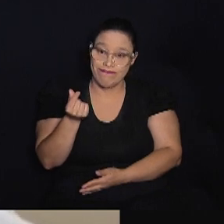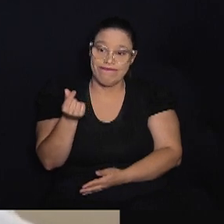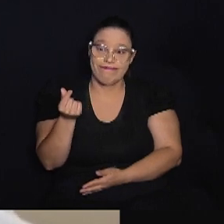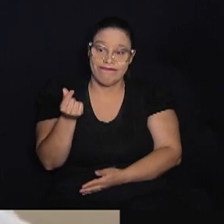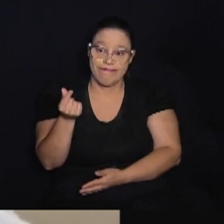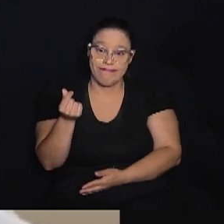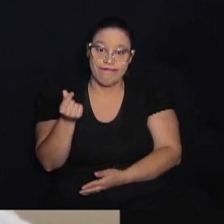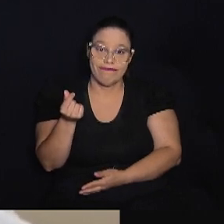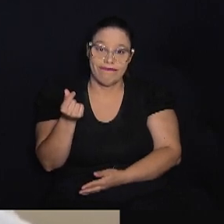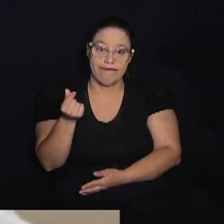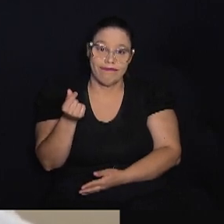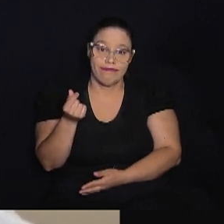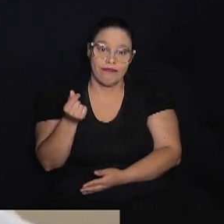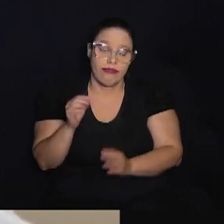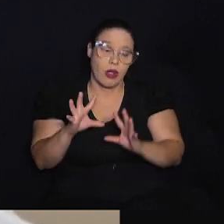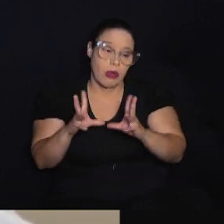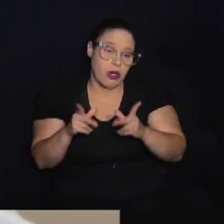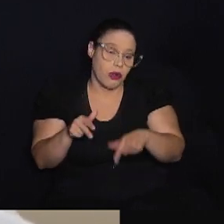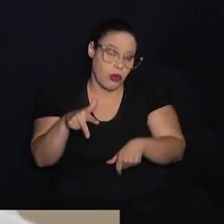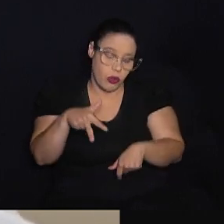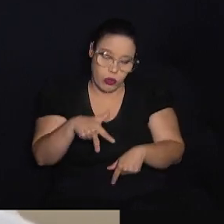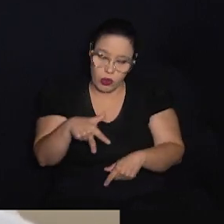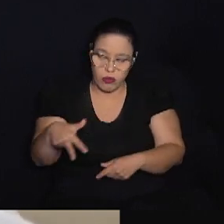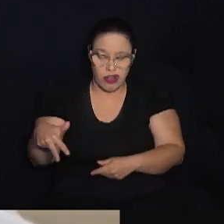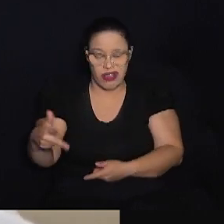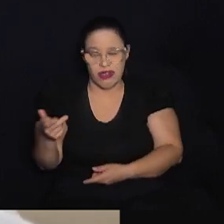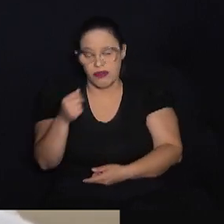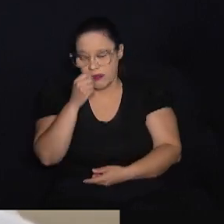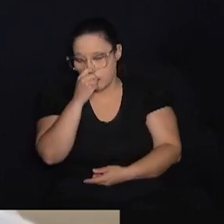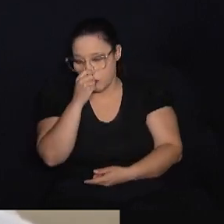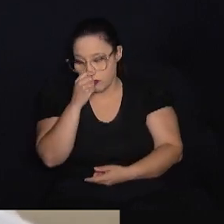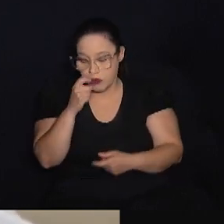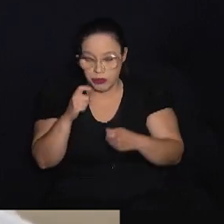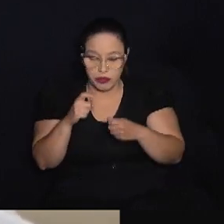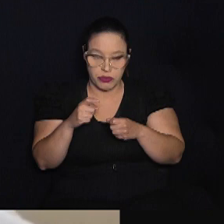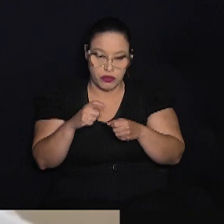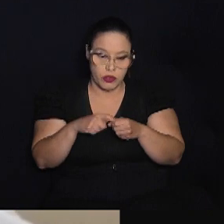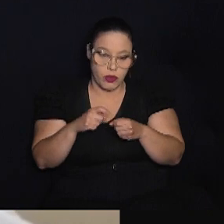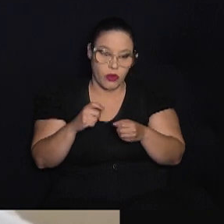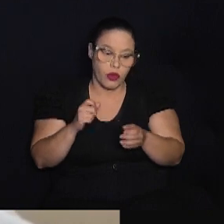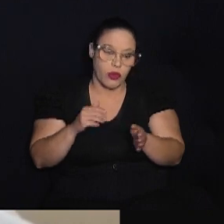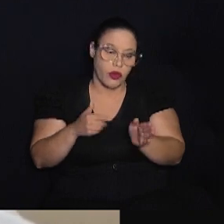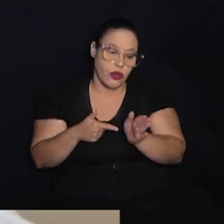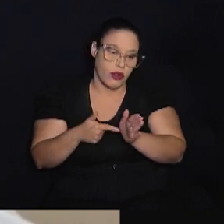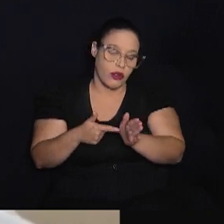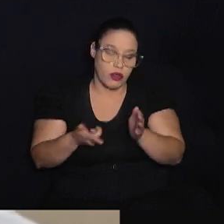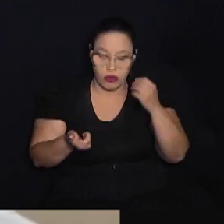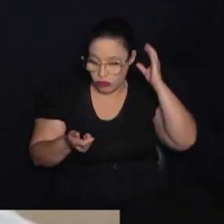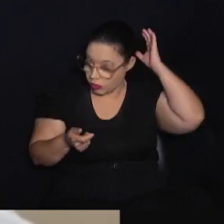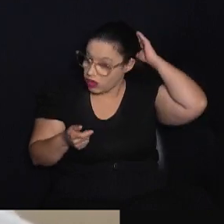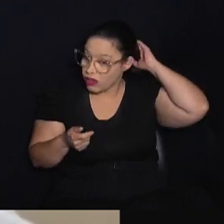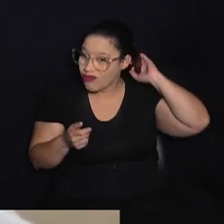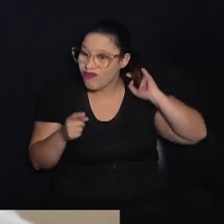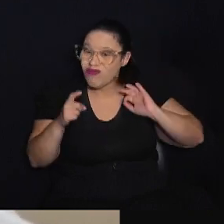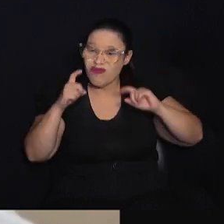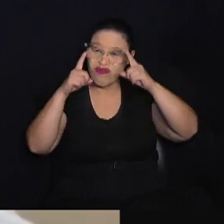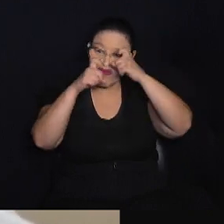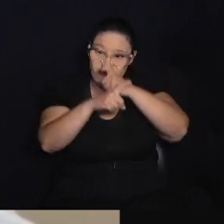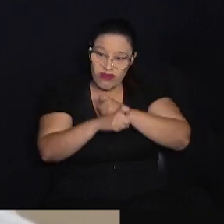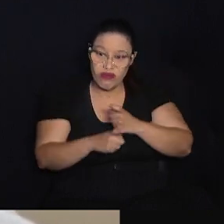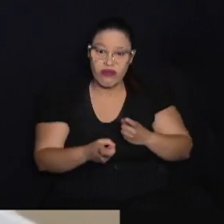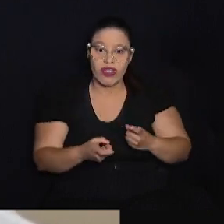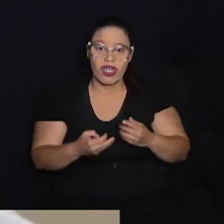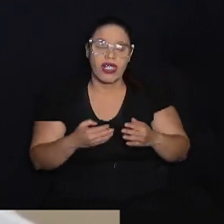não a gente consegue fazer isso para todos os pacientes. Os convênios autorizam e tem alguns que até dificultam um pouco